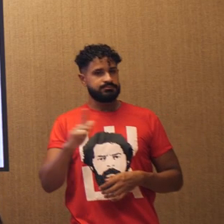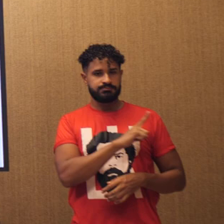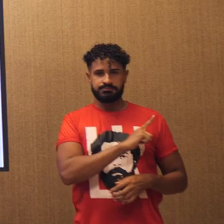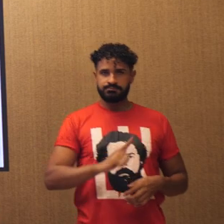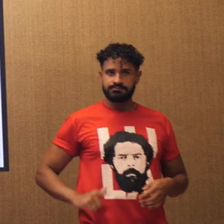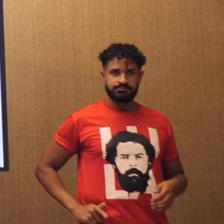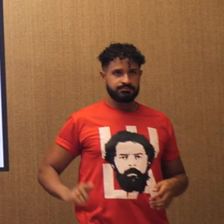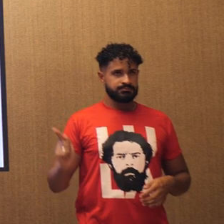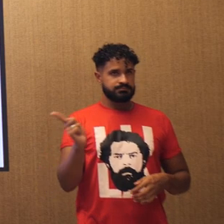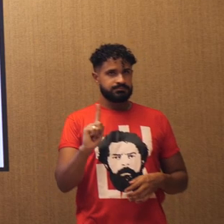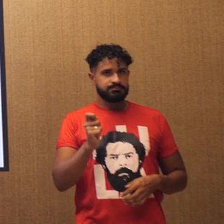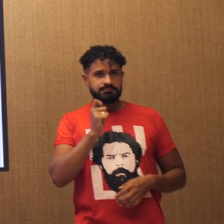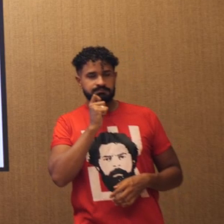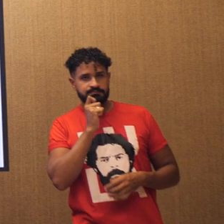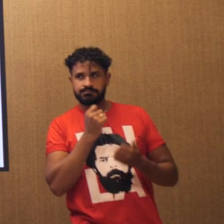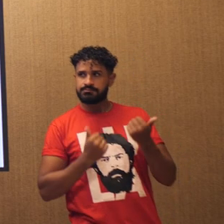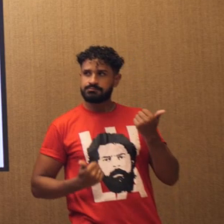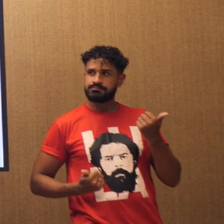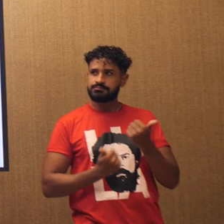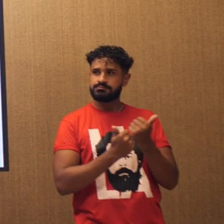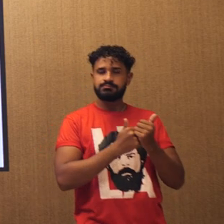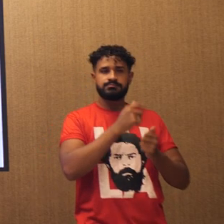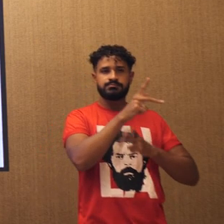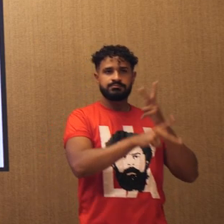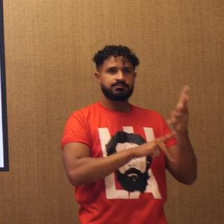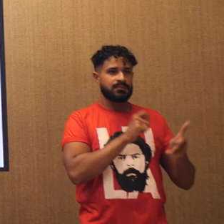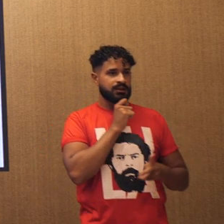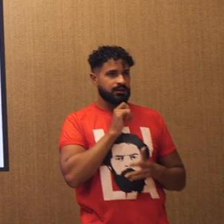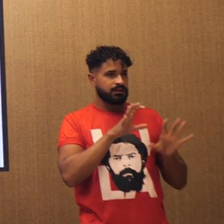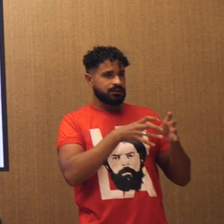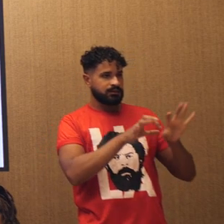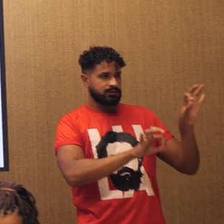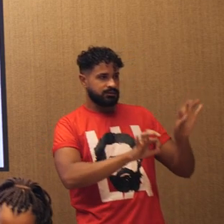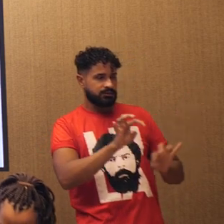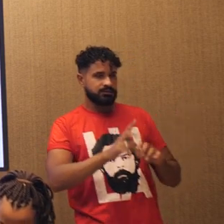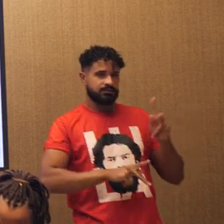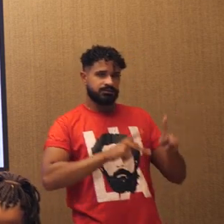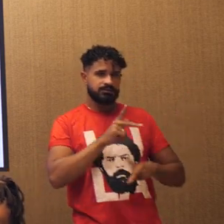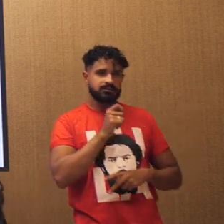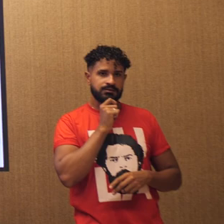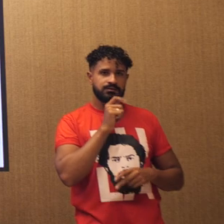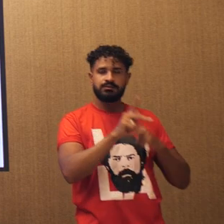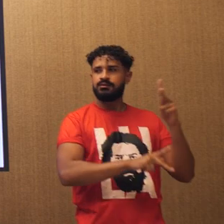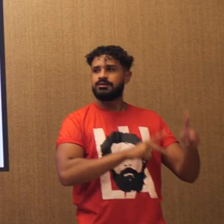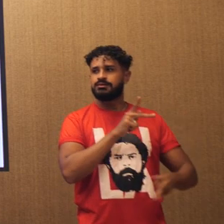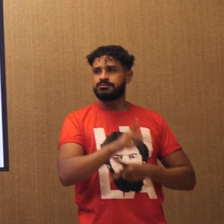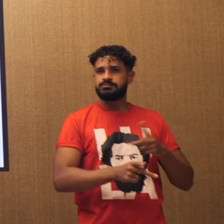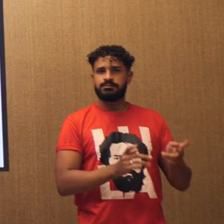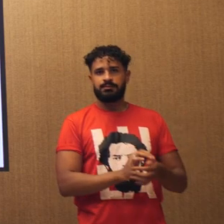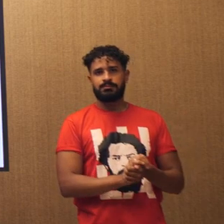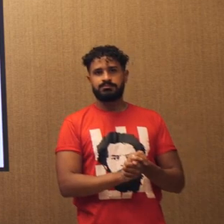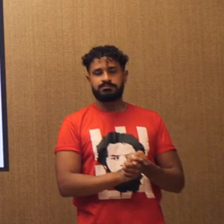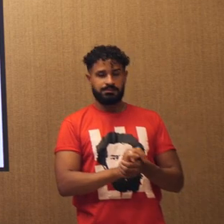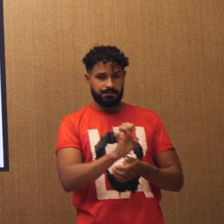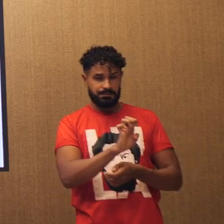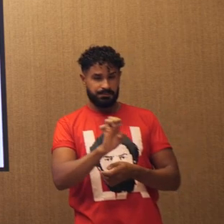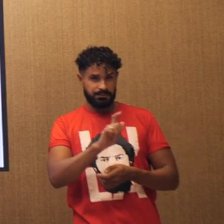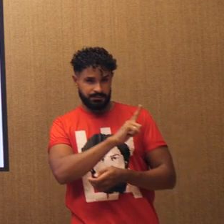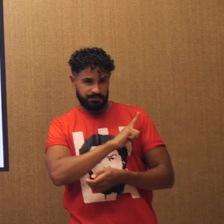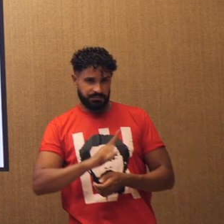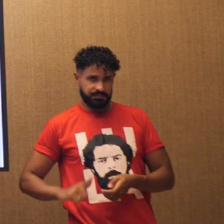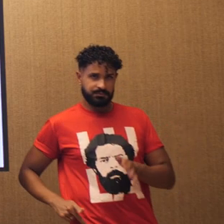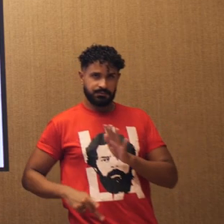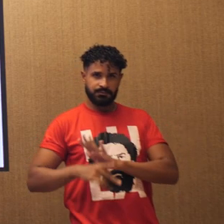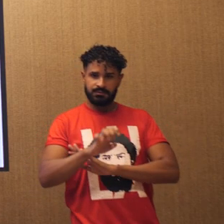governa sem o apoio popular, sem a organização popular, sem o povo. A esquerda, governos